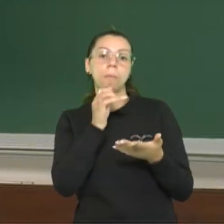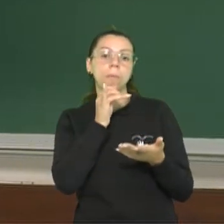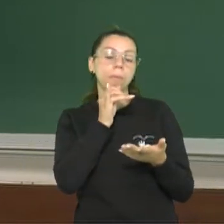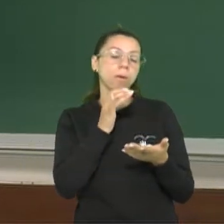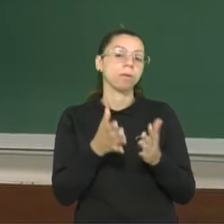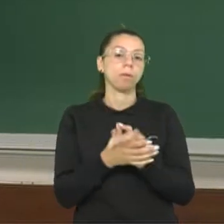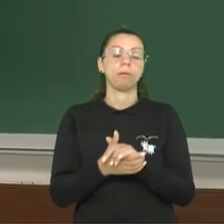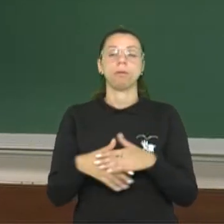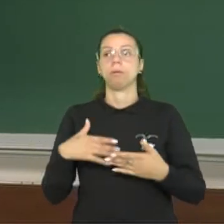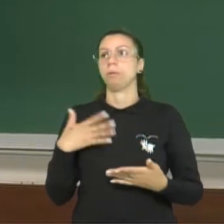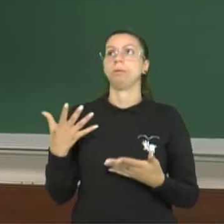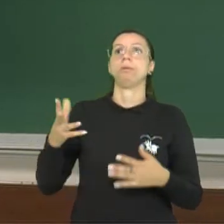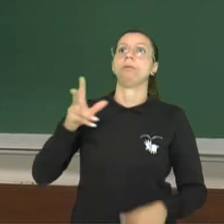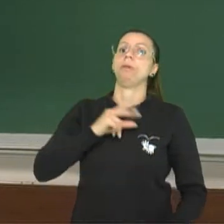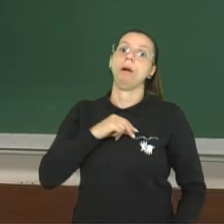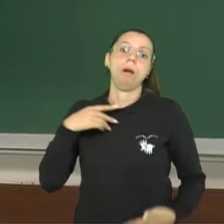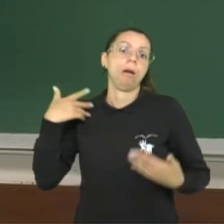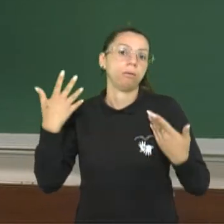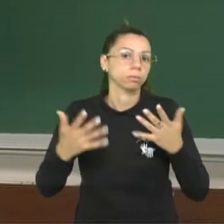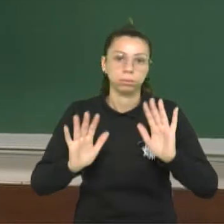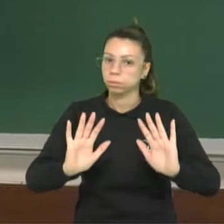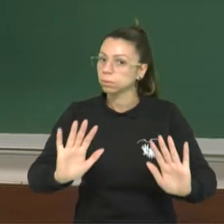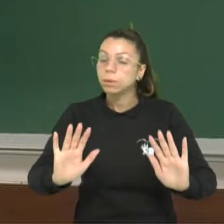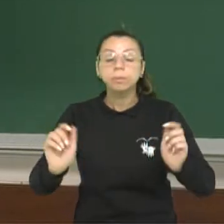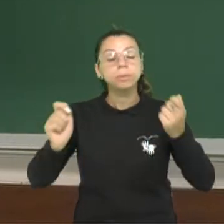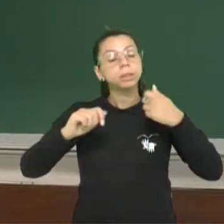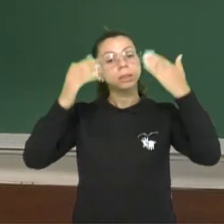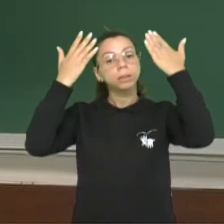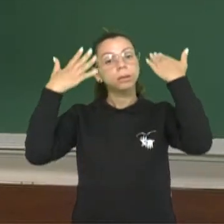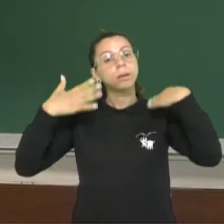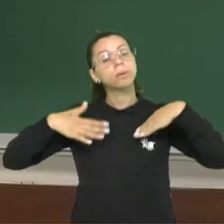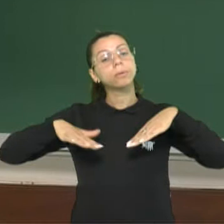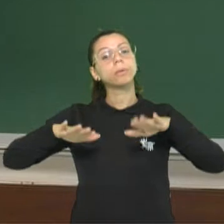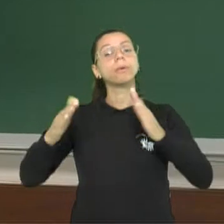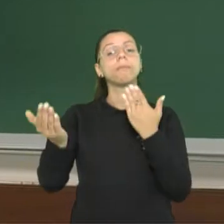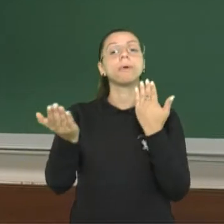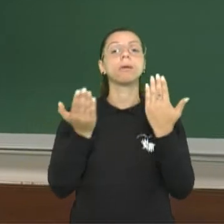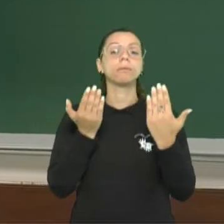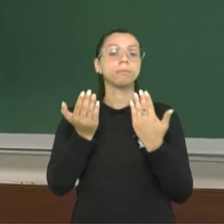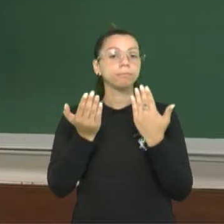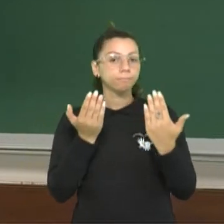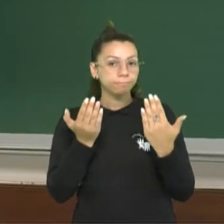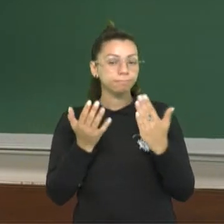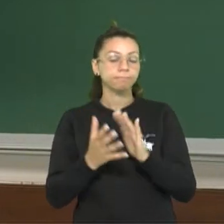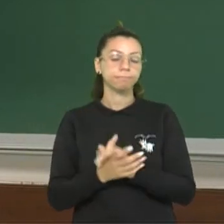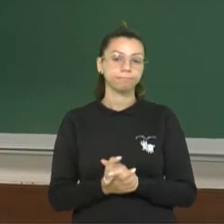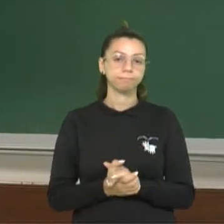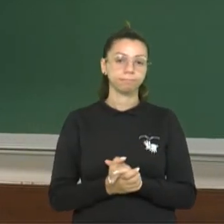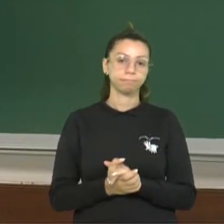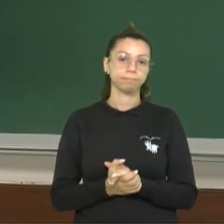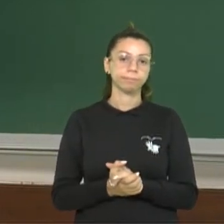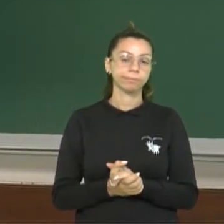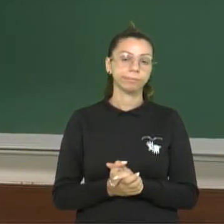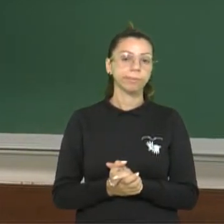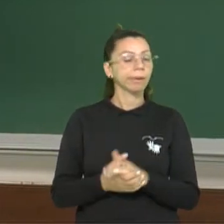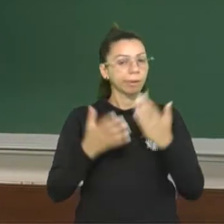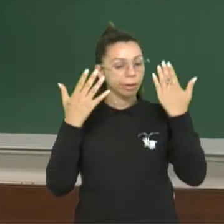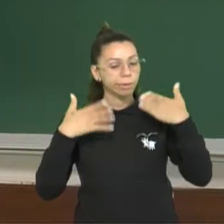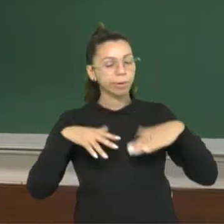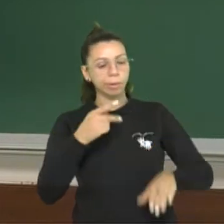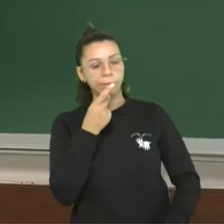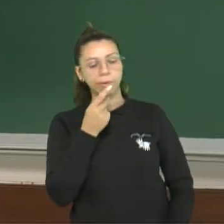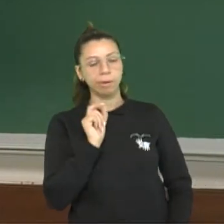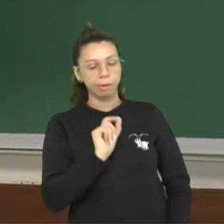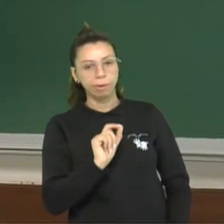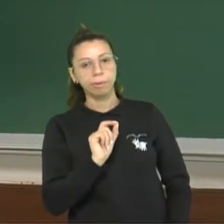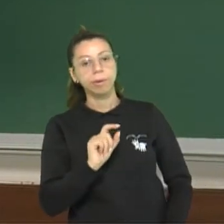coisa do outro mundo, né, com a mesma naturalidade com la cual no hablamos de ella. Né? Então, é natural não falar,